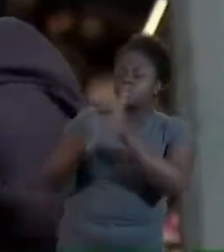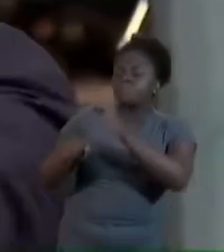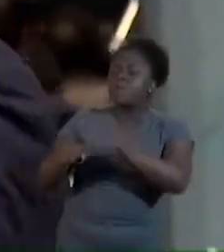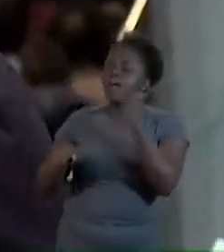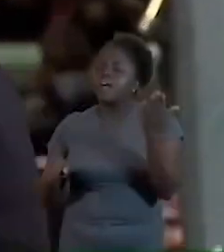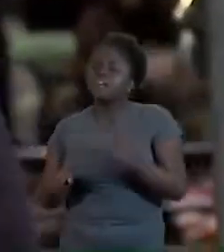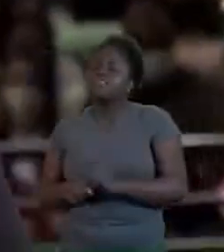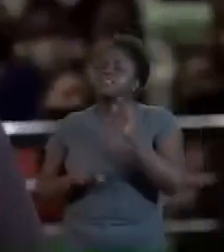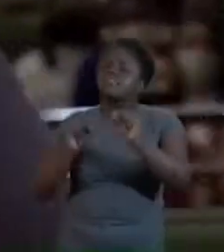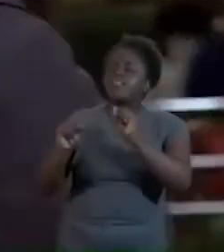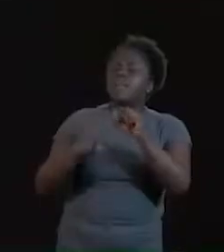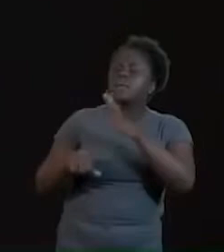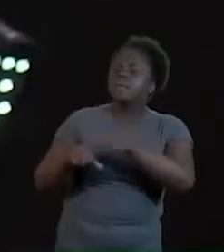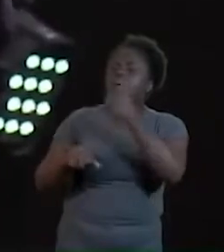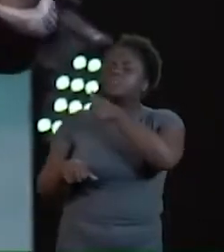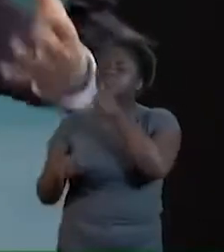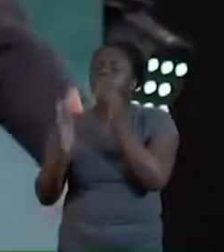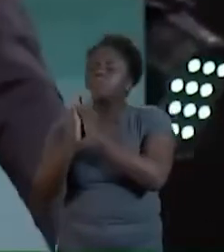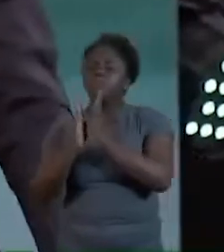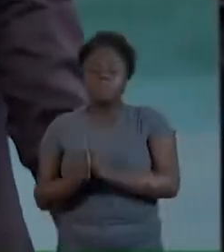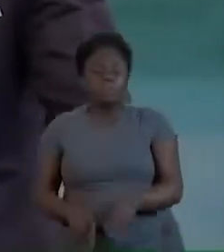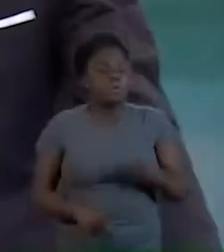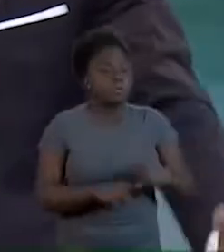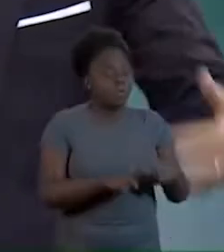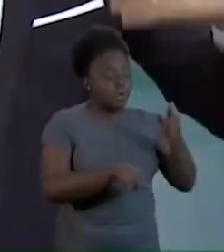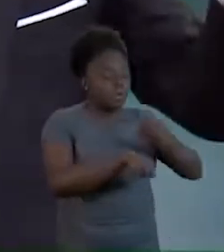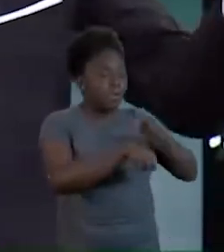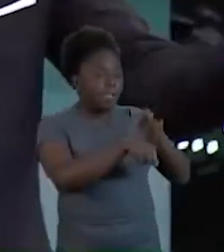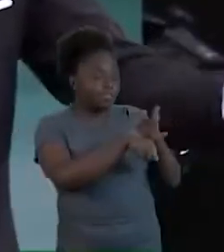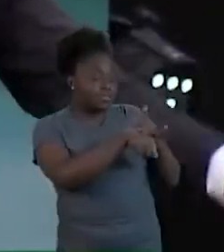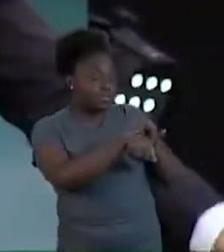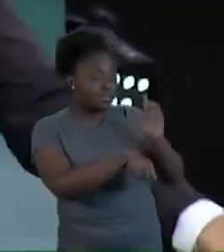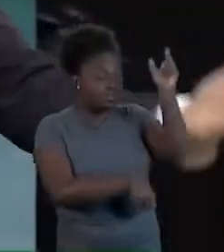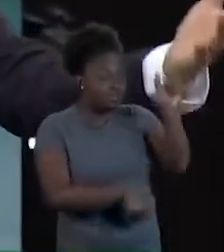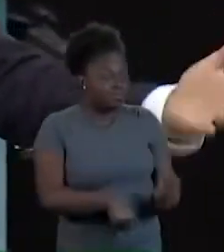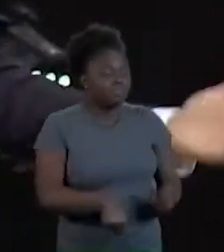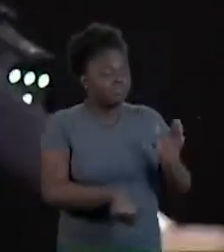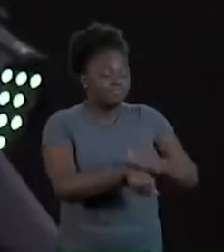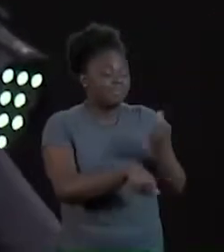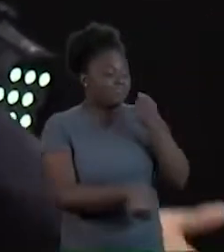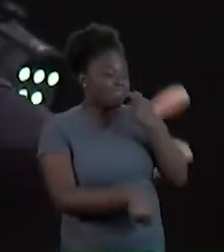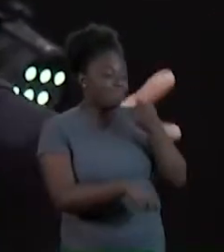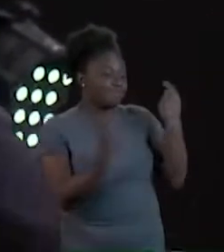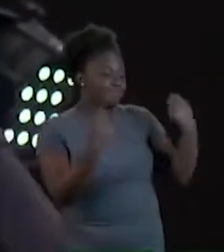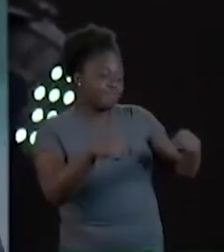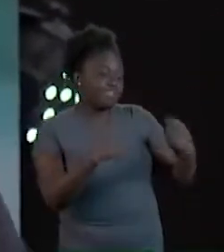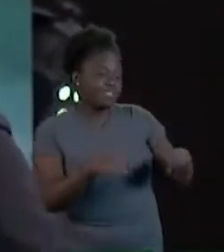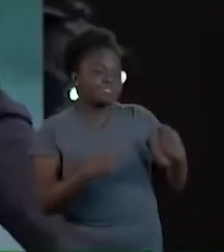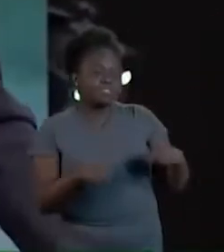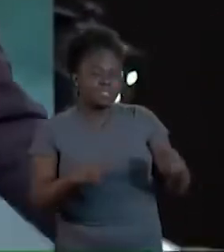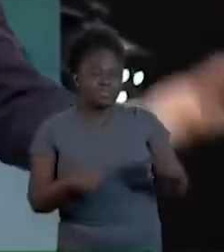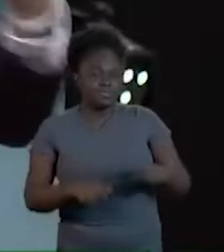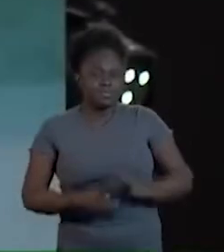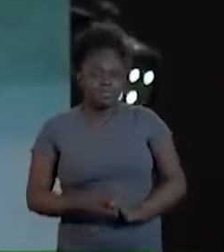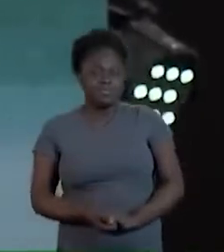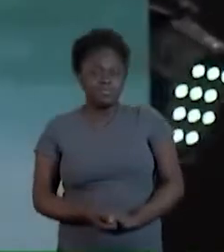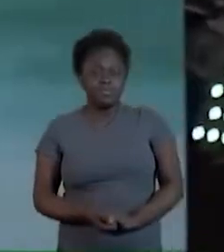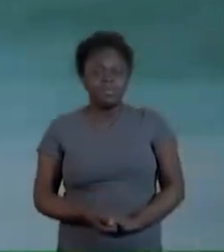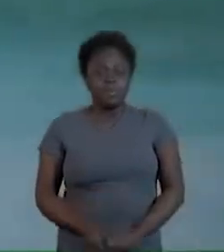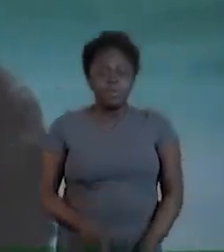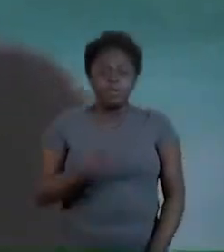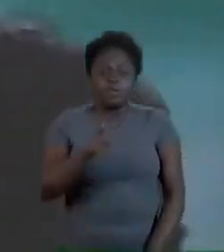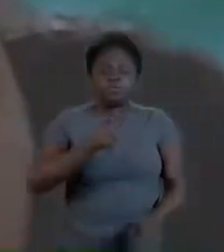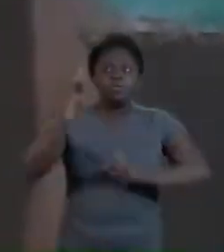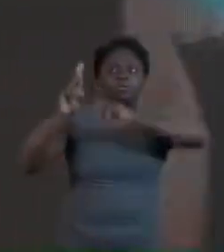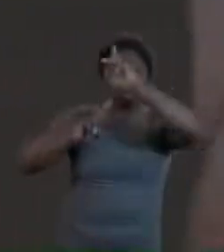Bíblia, jejua mais que o Davi, que a Emily? Falei, porque quanto mais doente uma pessoa, mais remédio ela tem que tomar. Você quando não busca a